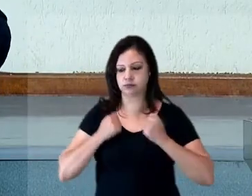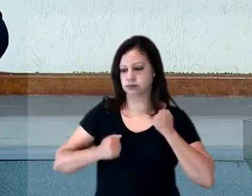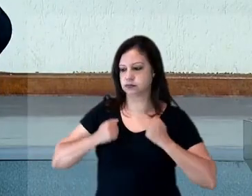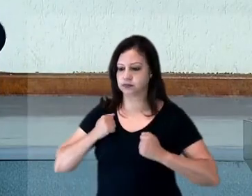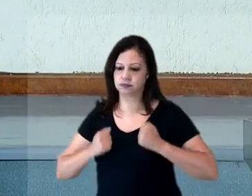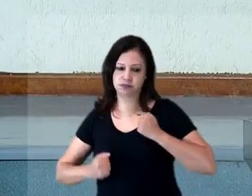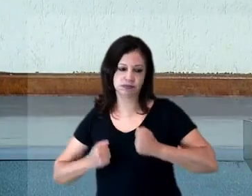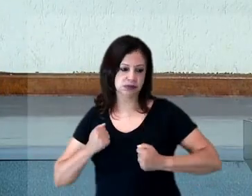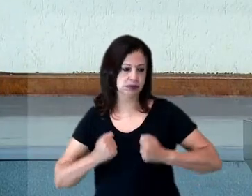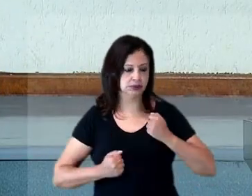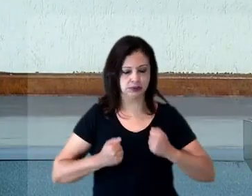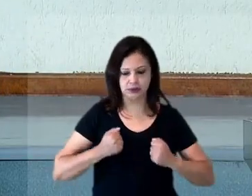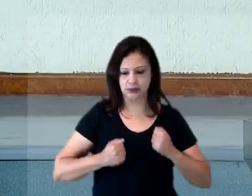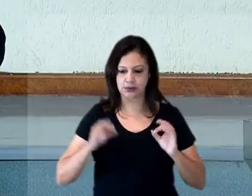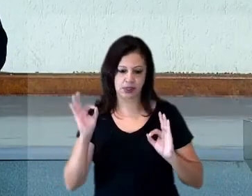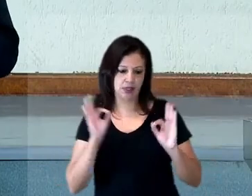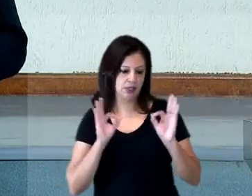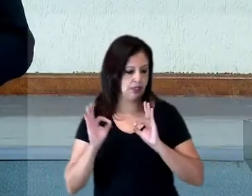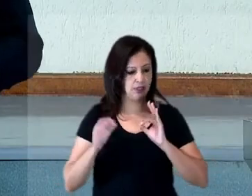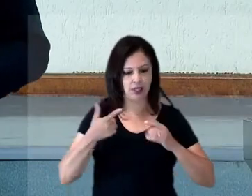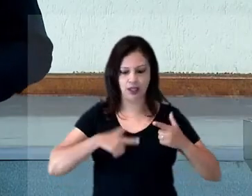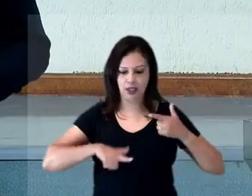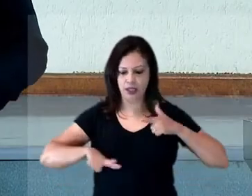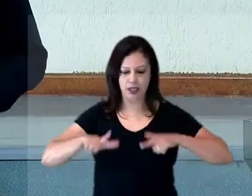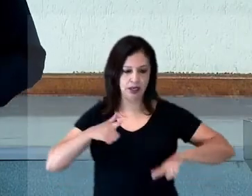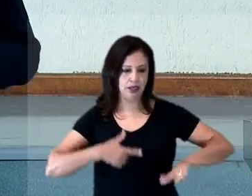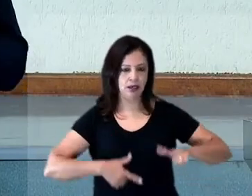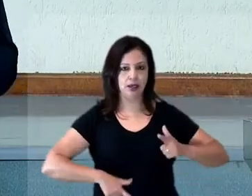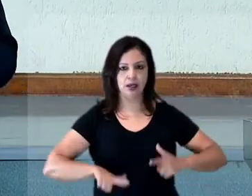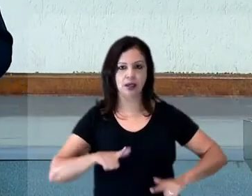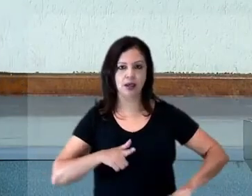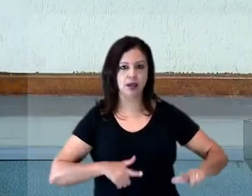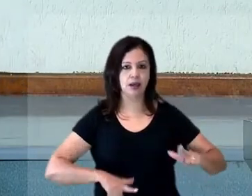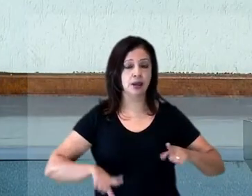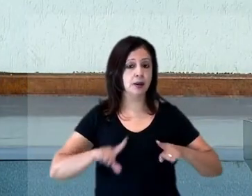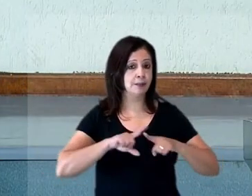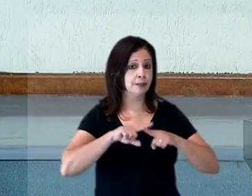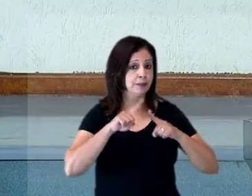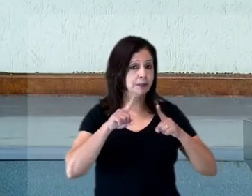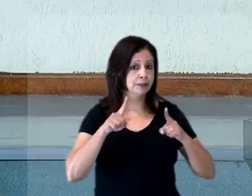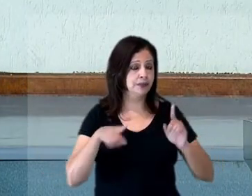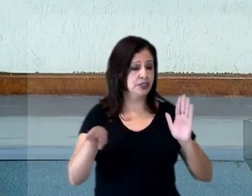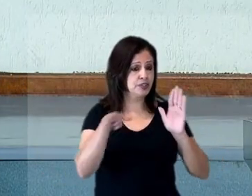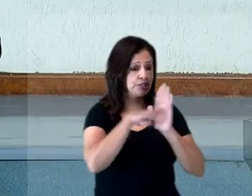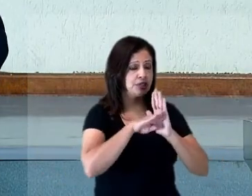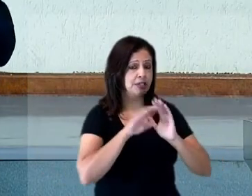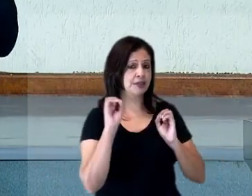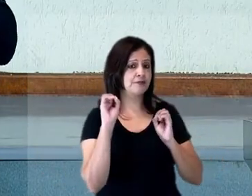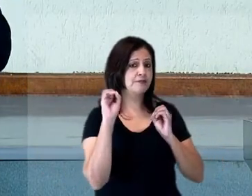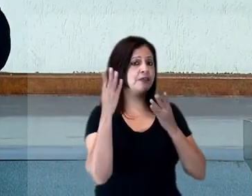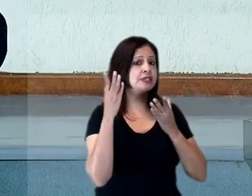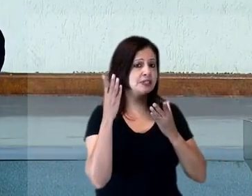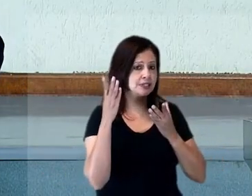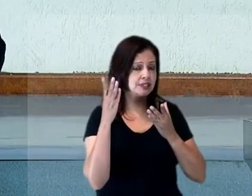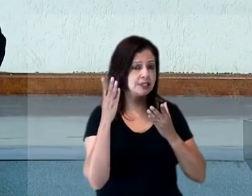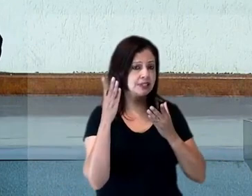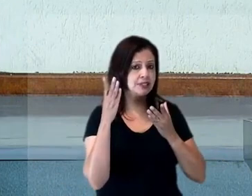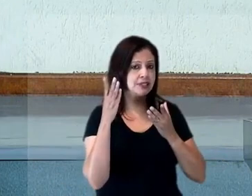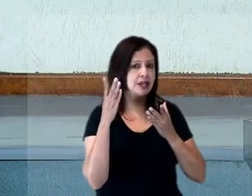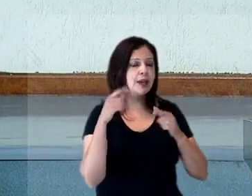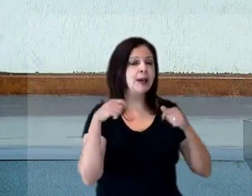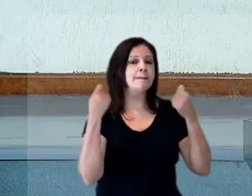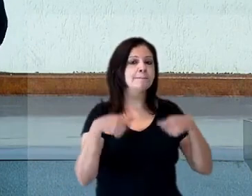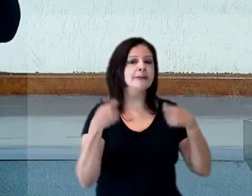estavam, então, inteiramente limpos. Mas, ao chegar na festa, eles precisavam banhar apenas os